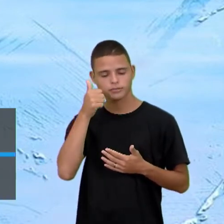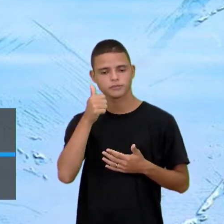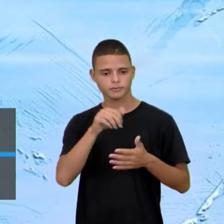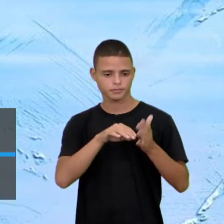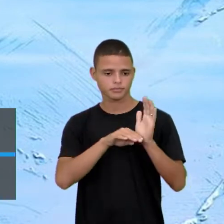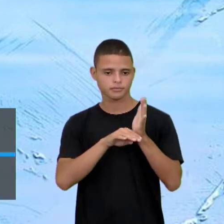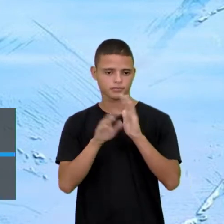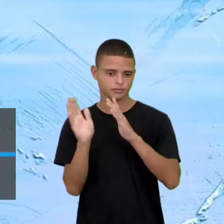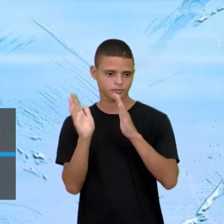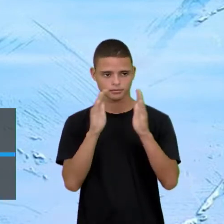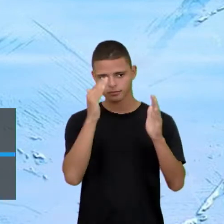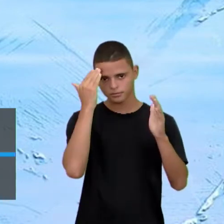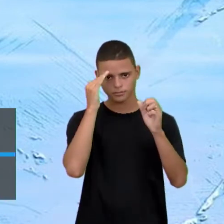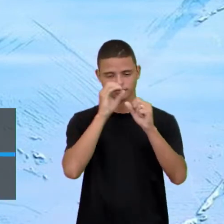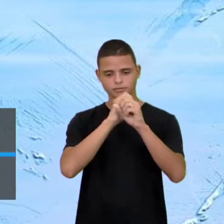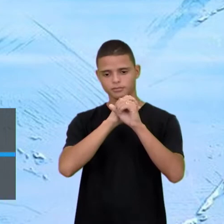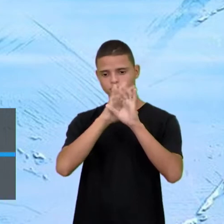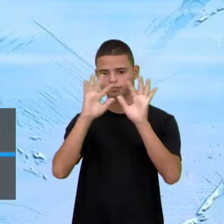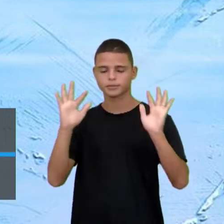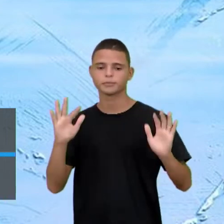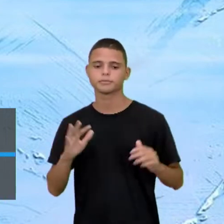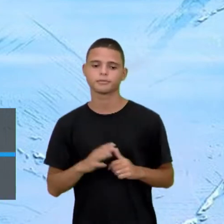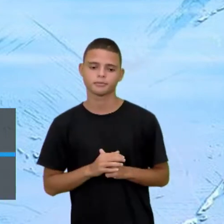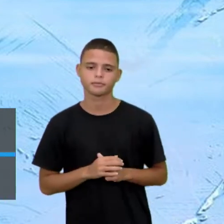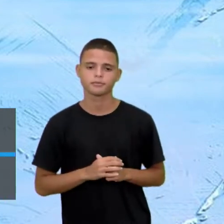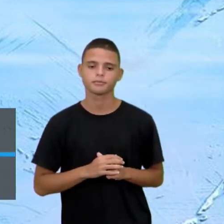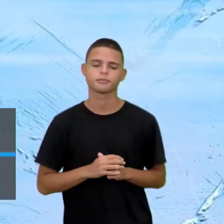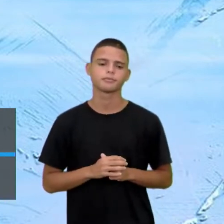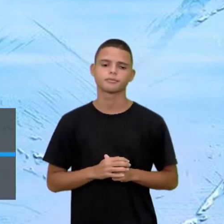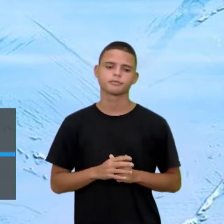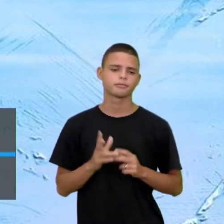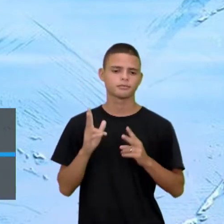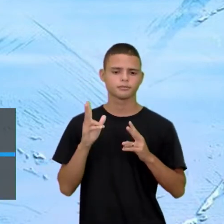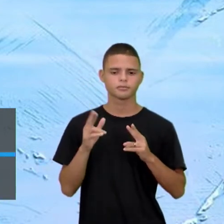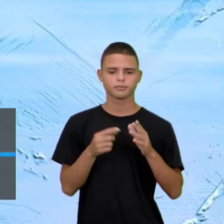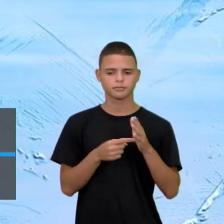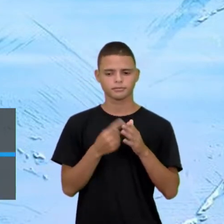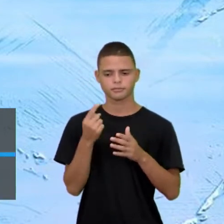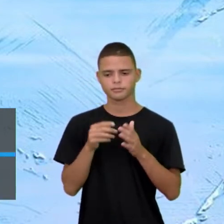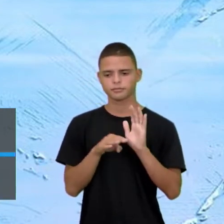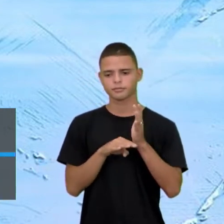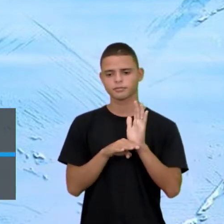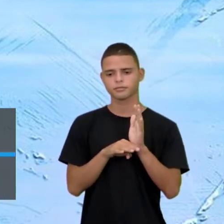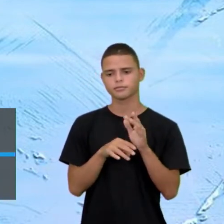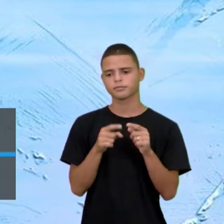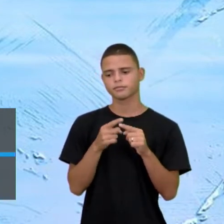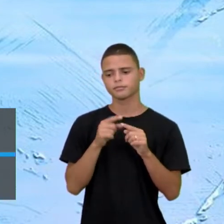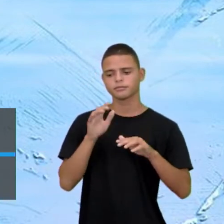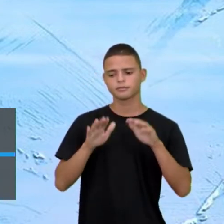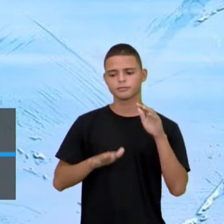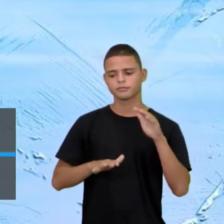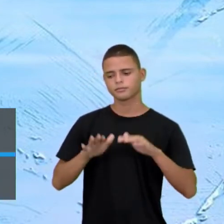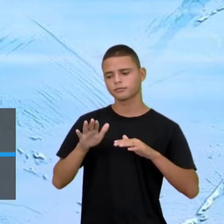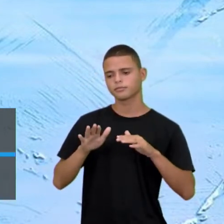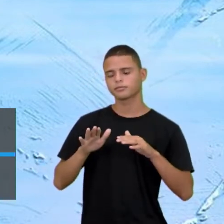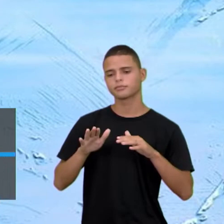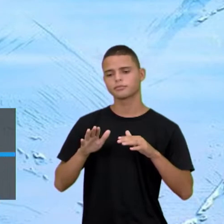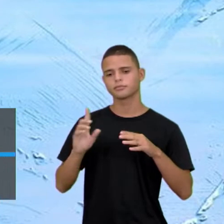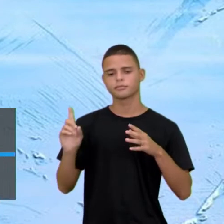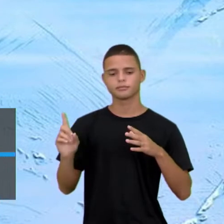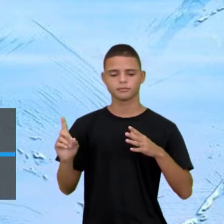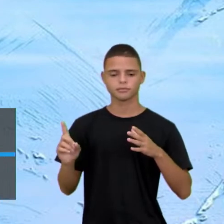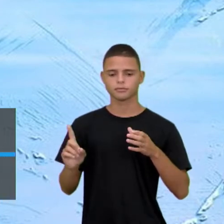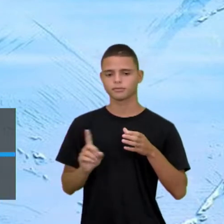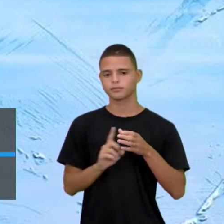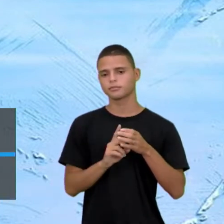design, ele acaba sendo genérico, como o primeiro vídeo disse, porque ele acaba por você poder encaixá-lo em diversas situações, né?